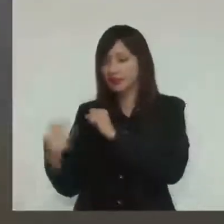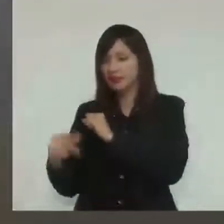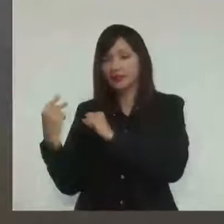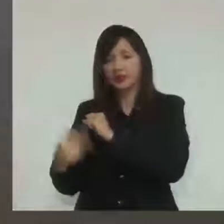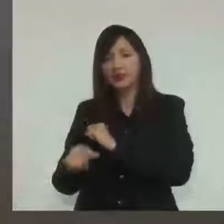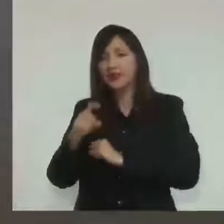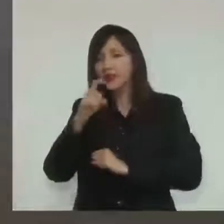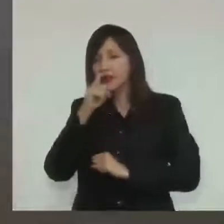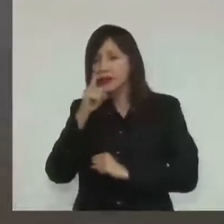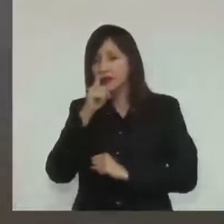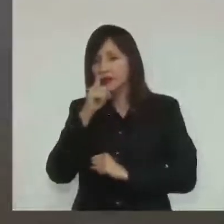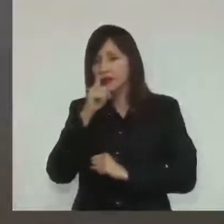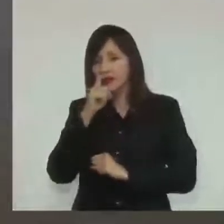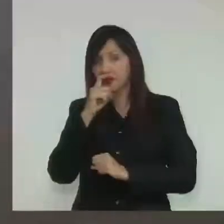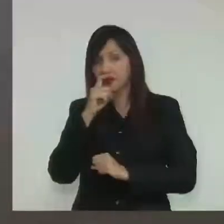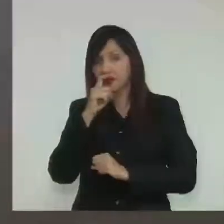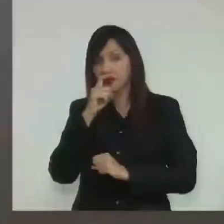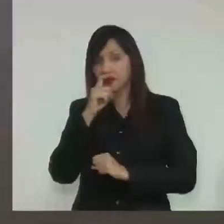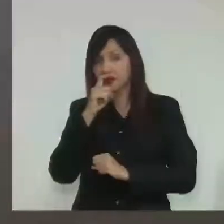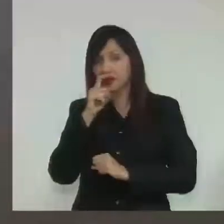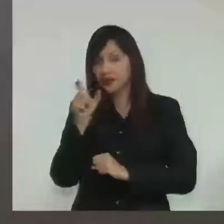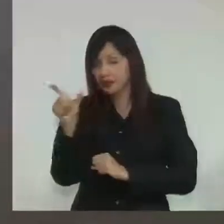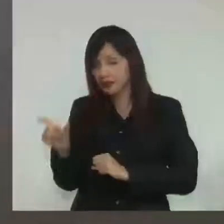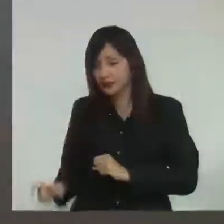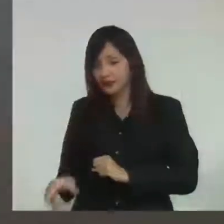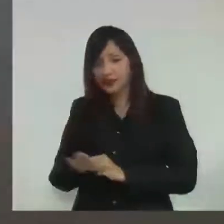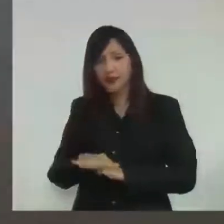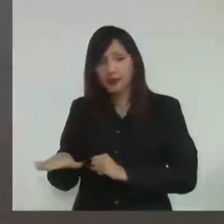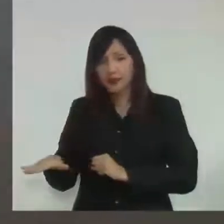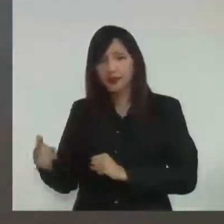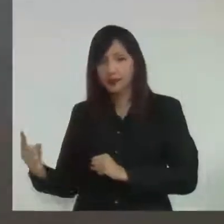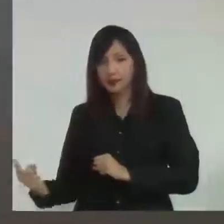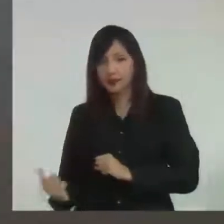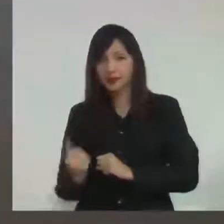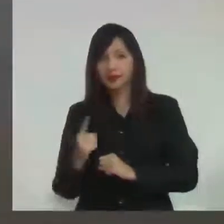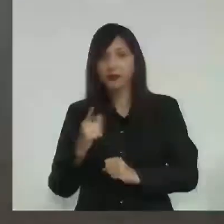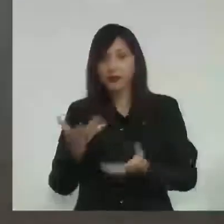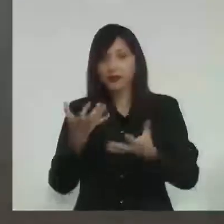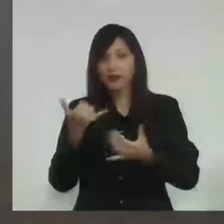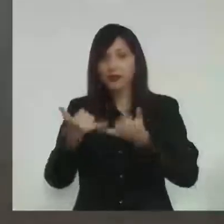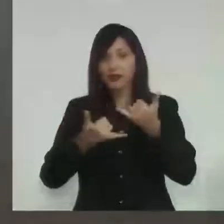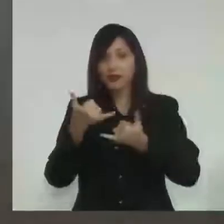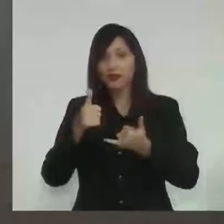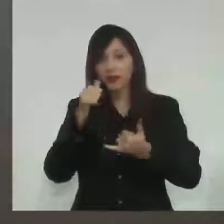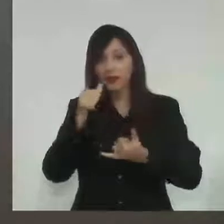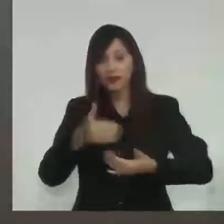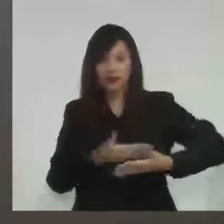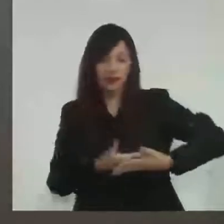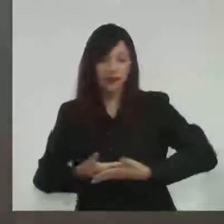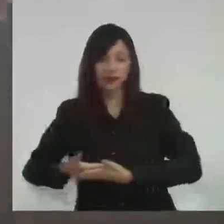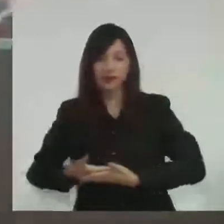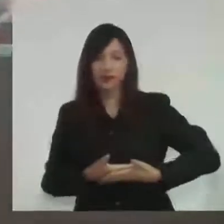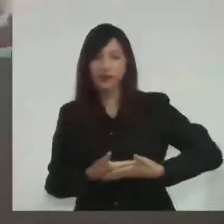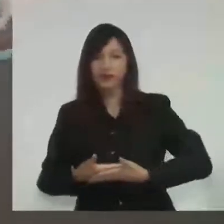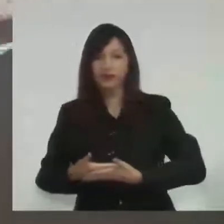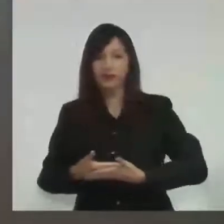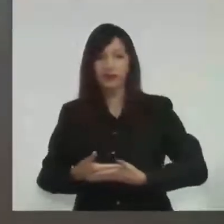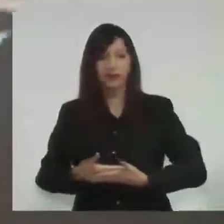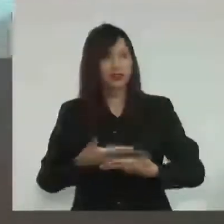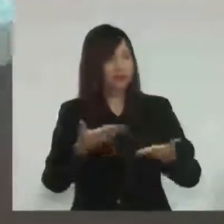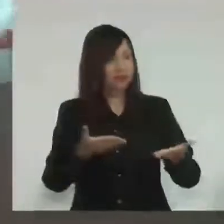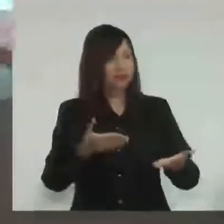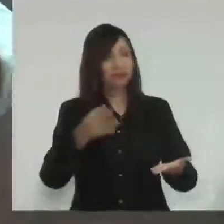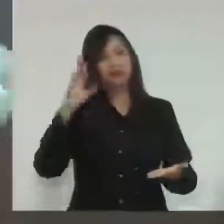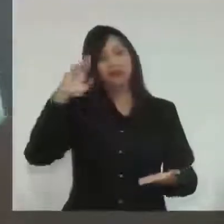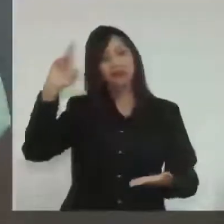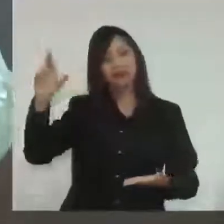pai, porque aquele menininho, aquela criança, estava querendo brincar de boneca. E os senhores e senhoras que nos